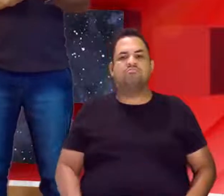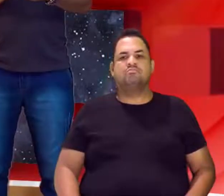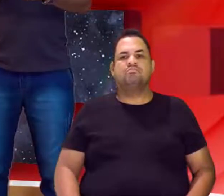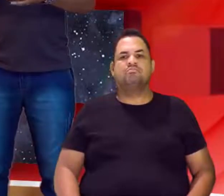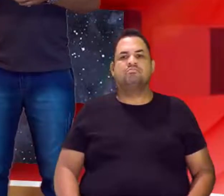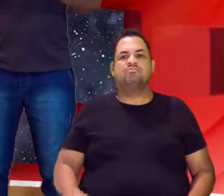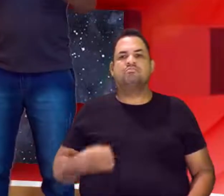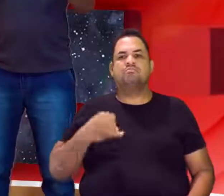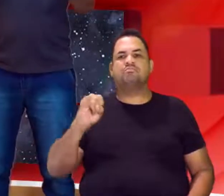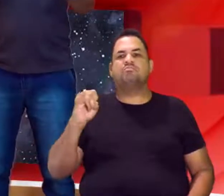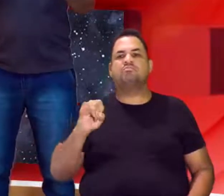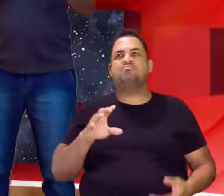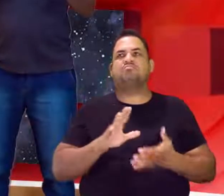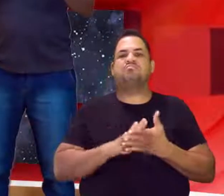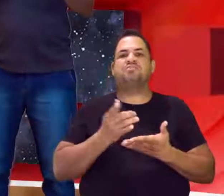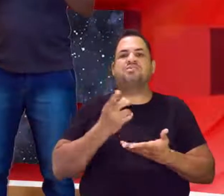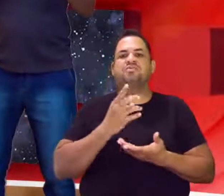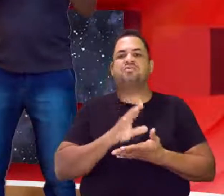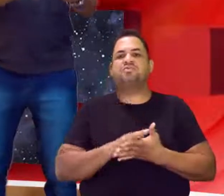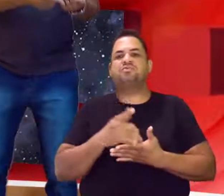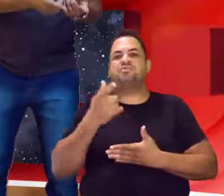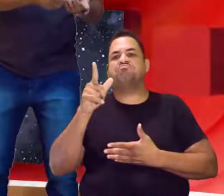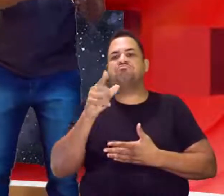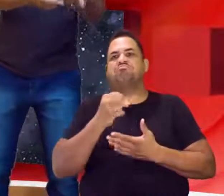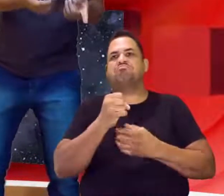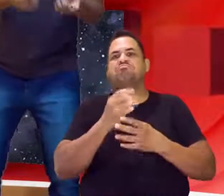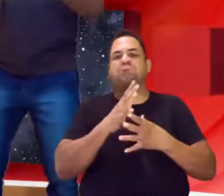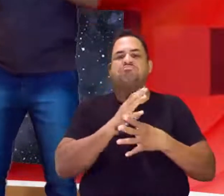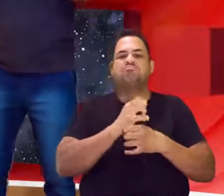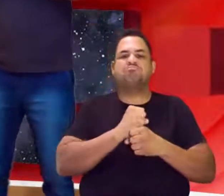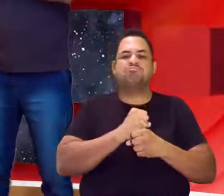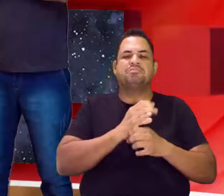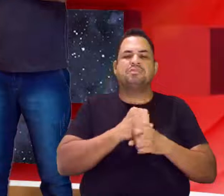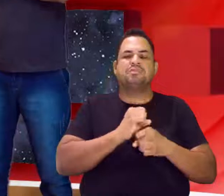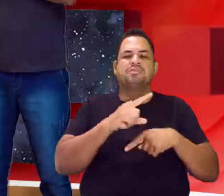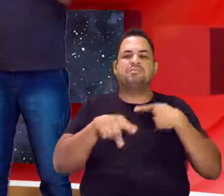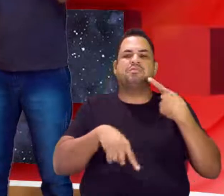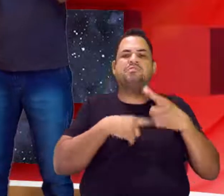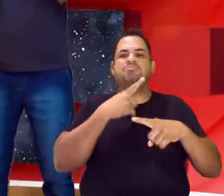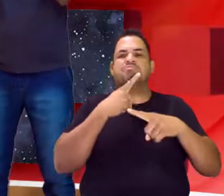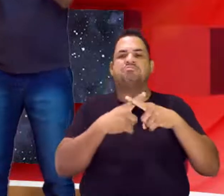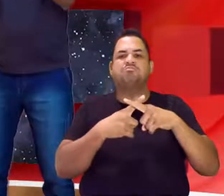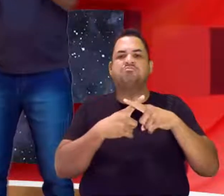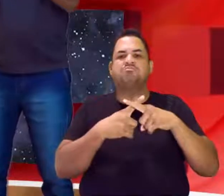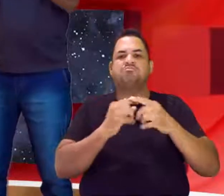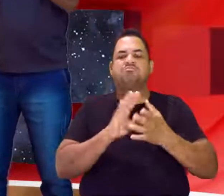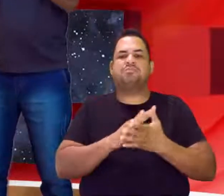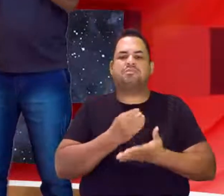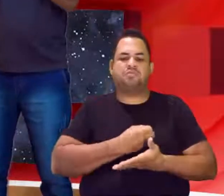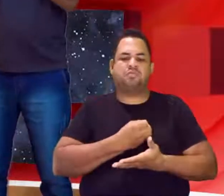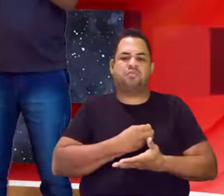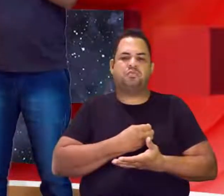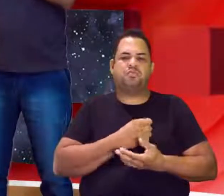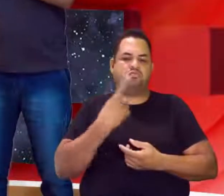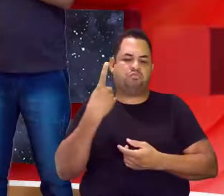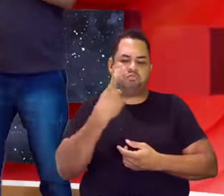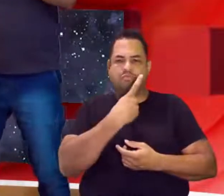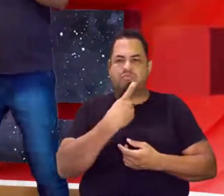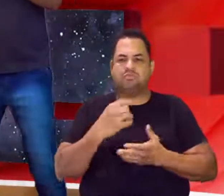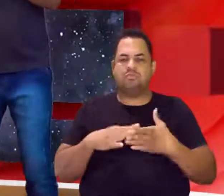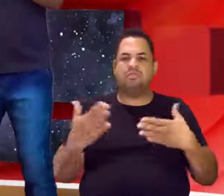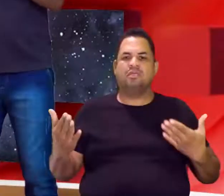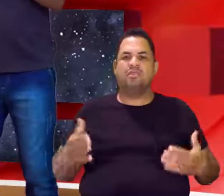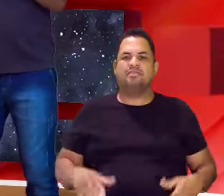Se você põe outro número, você vai ter que calcular a porcentagem para depois multiplicar pelo valor do perfume. Pois é. Aqui